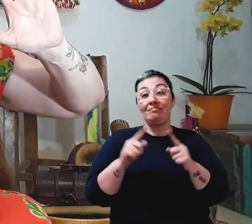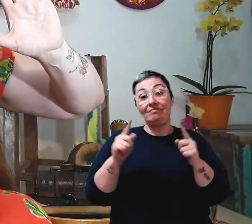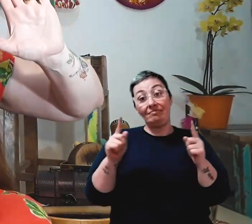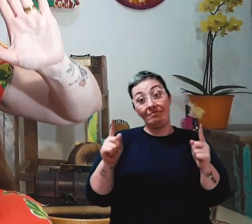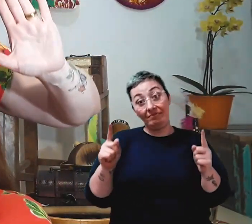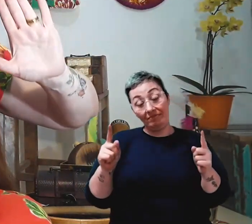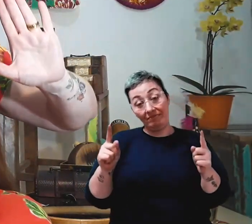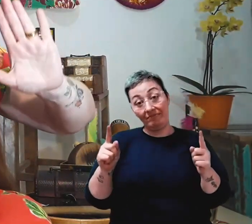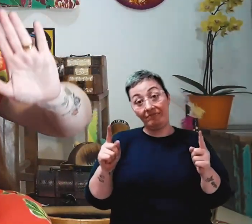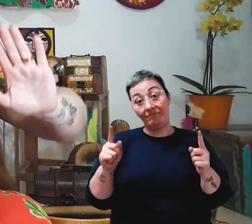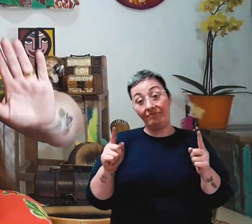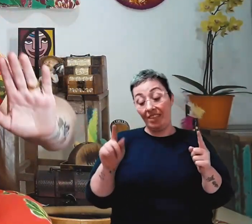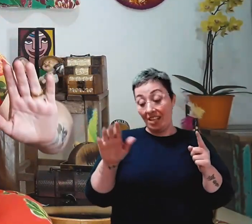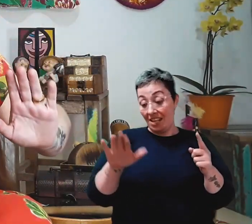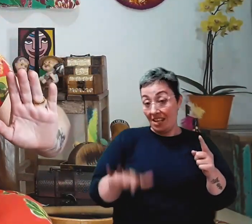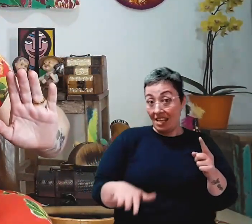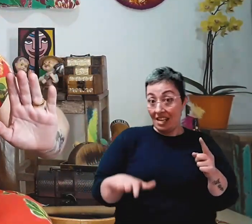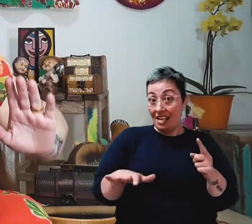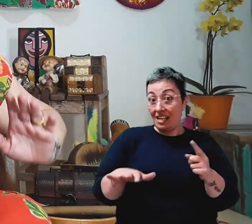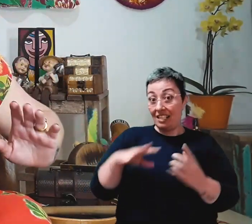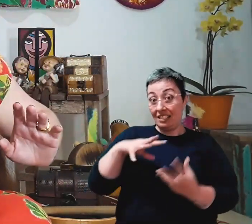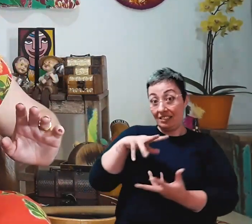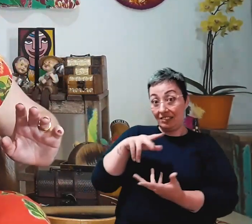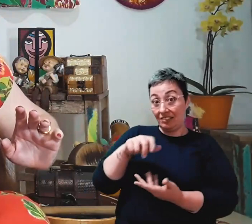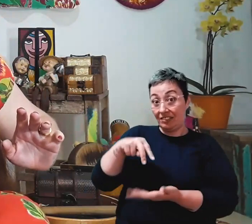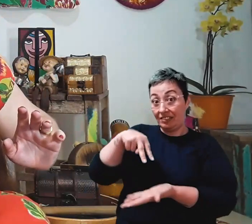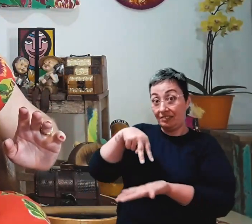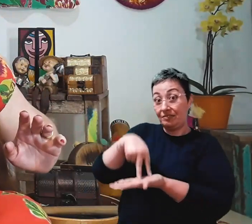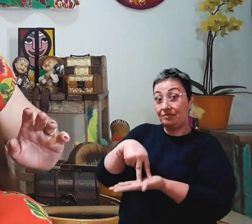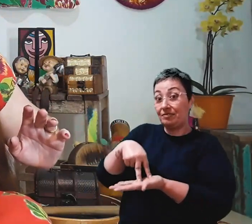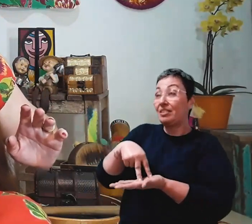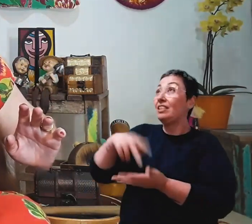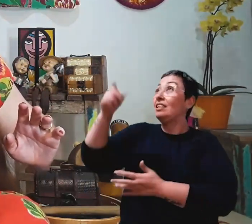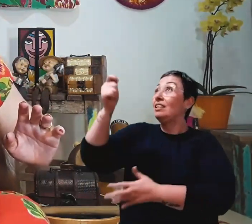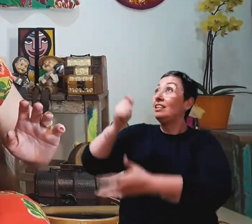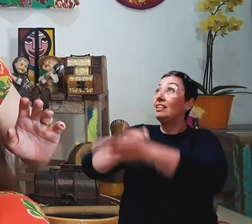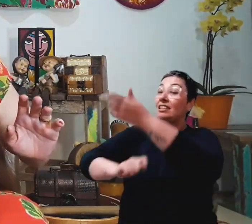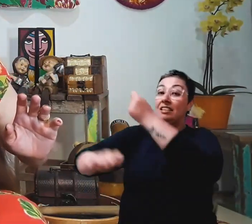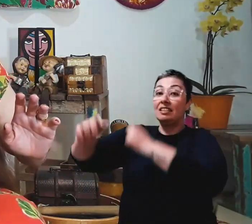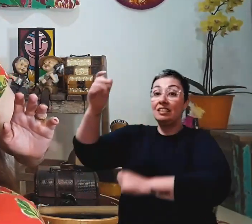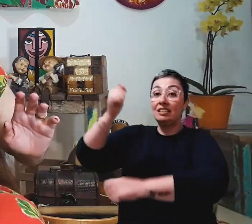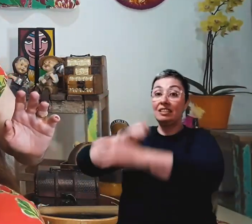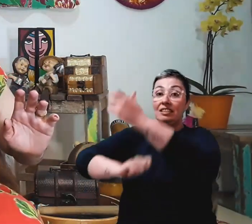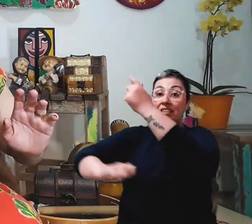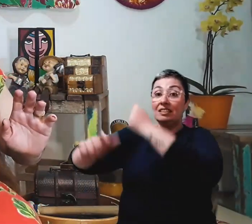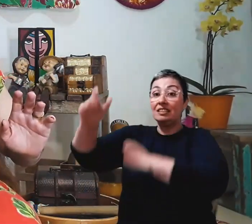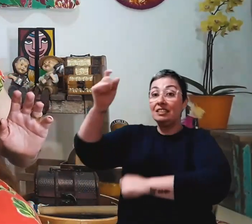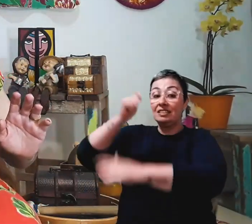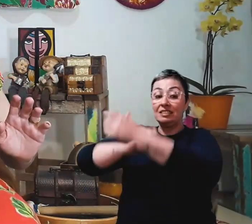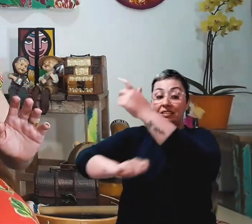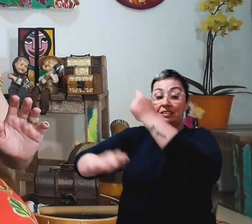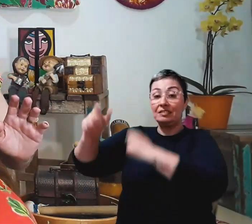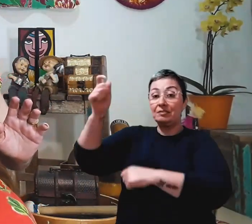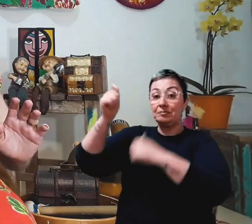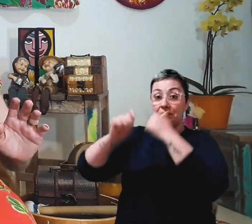Mas a criança que estava lá na terra começou a puxar a pipa, a puxar,